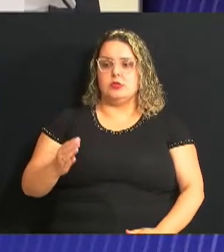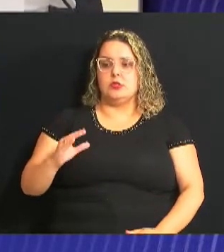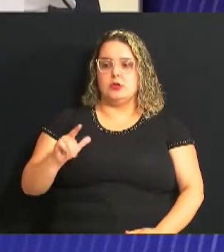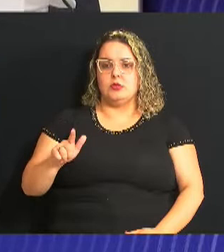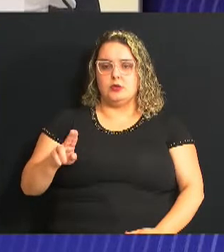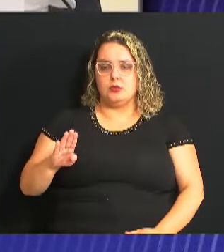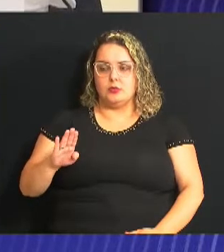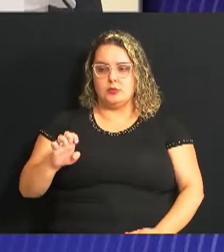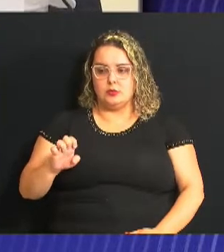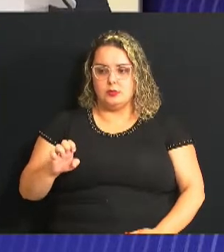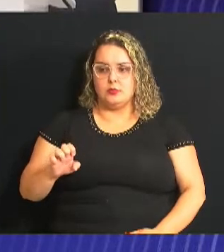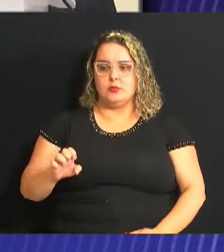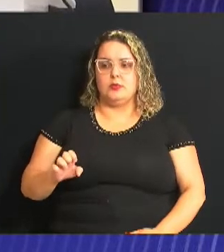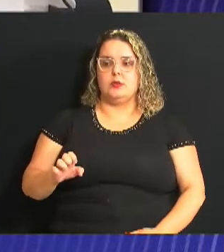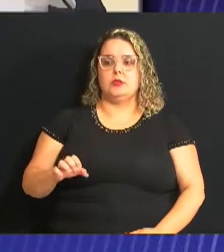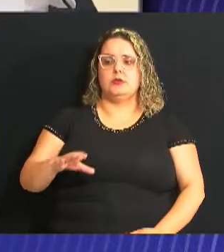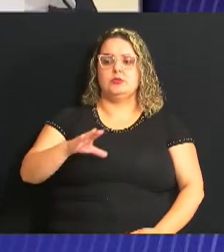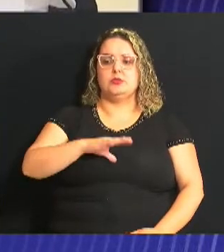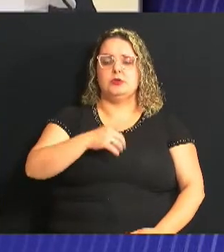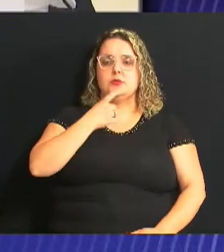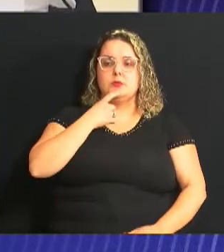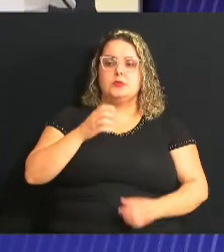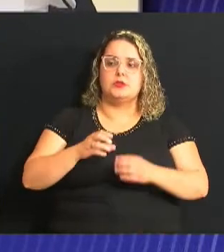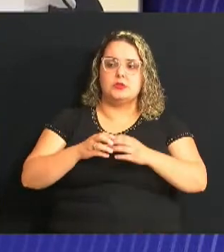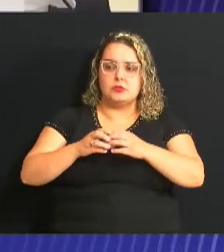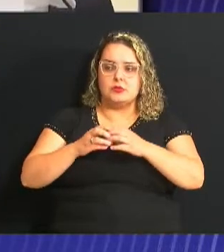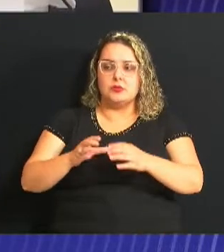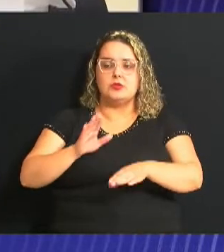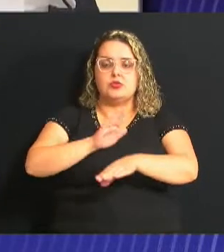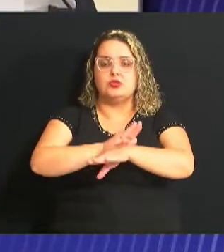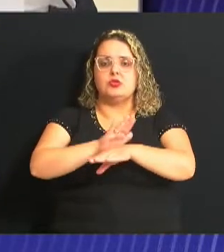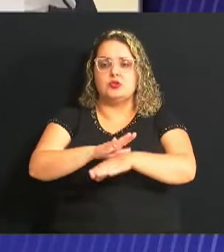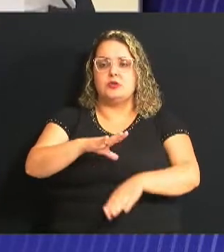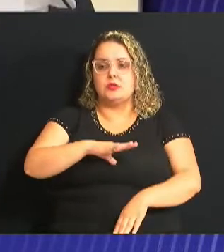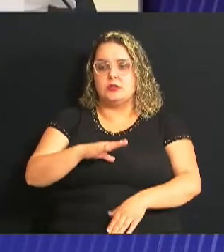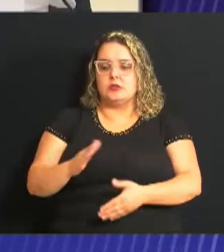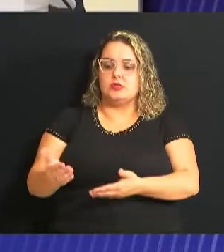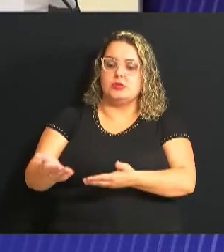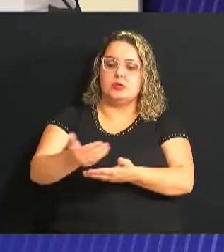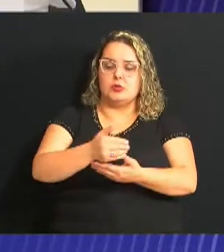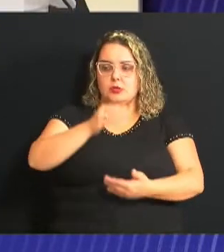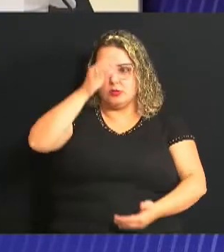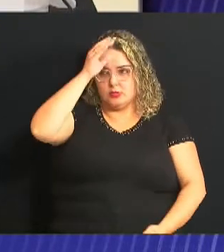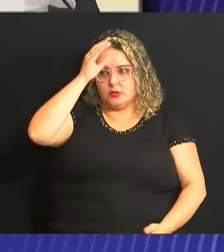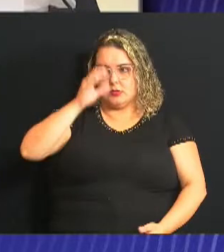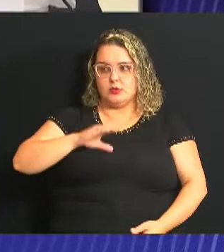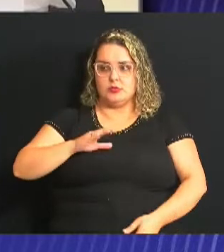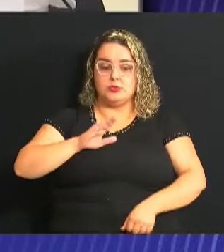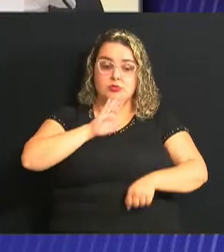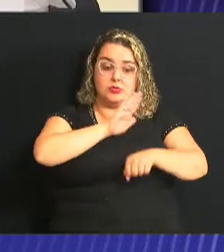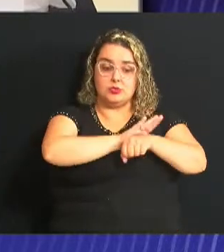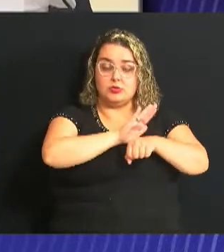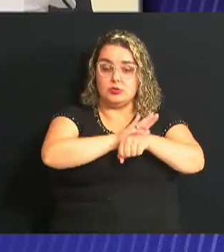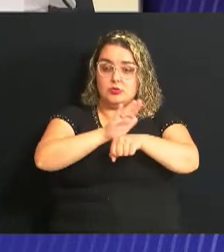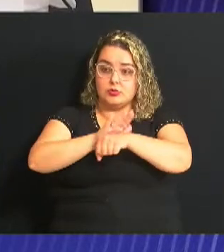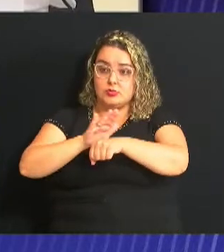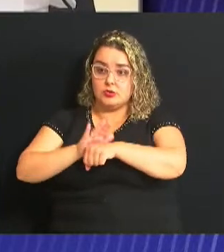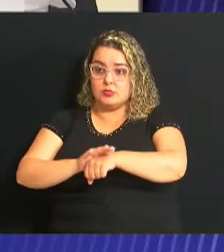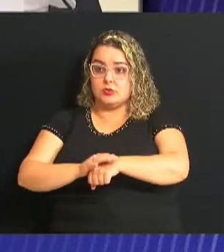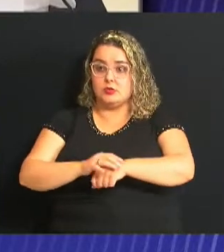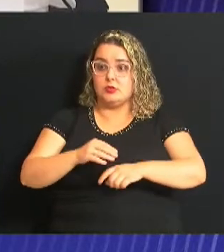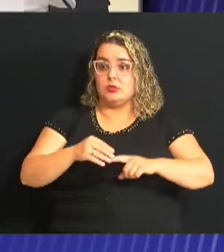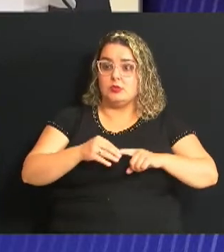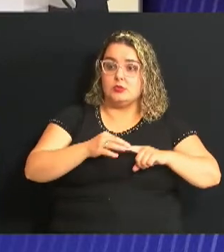nessa realidade, de ajudar a cidade, de acolher os seus cidadãos, de socorrer aqueles que são menos